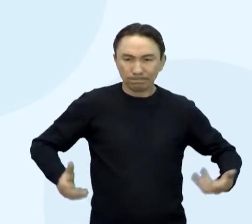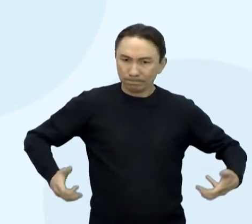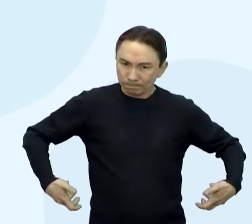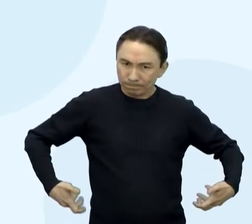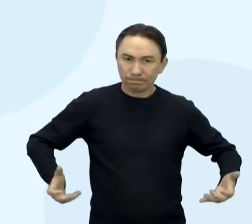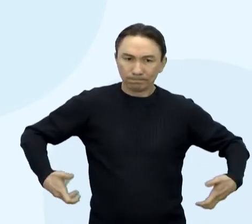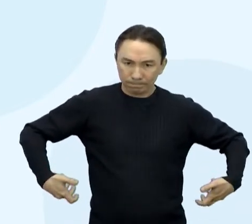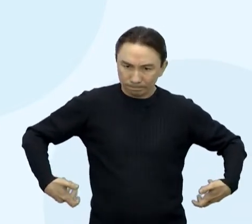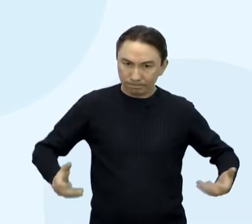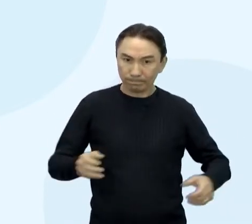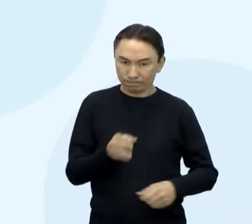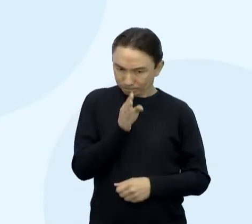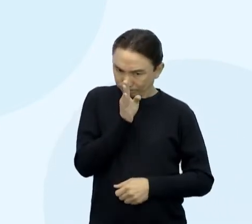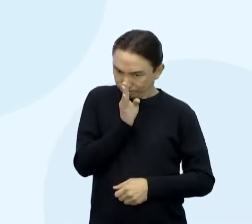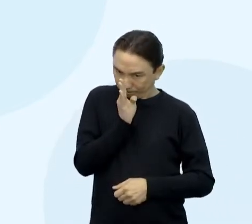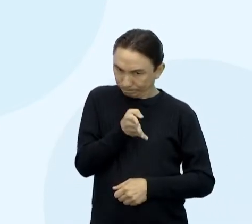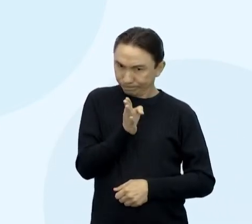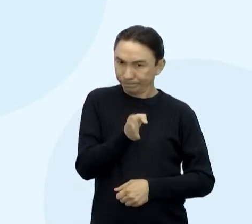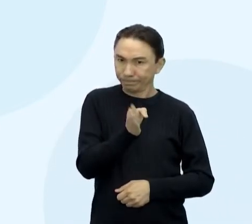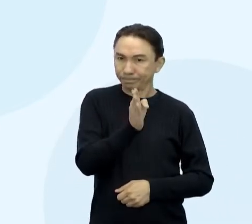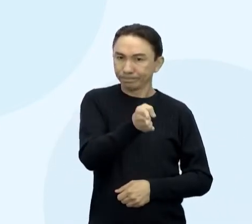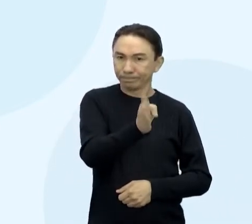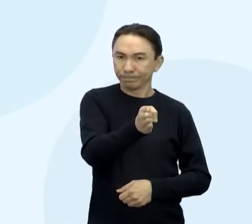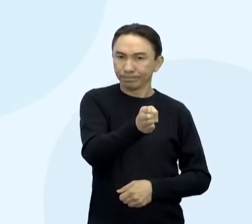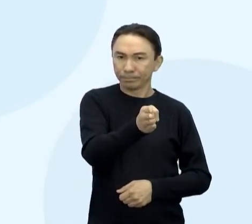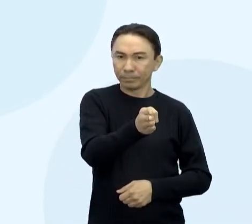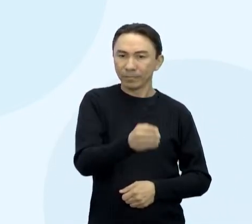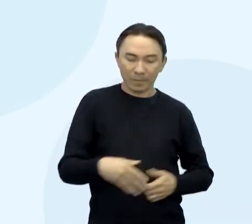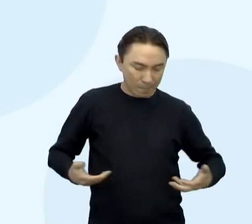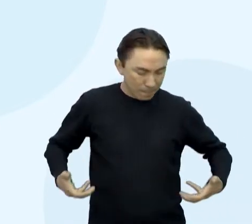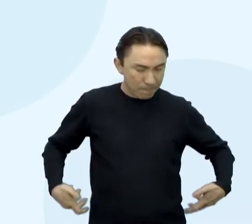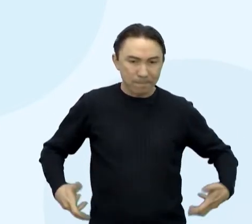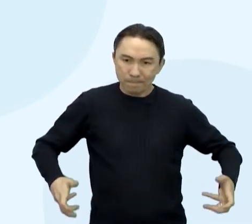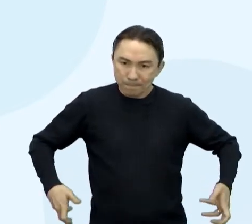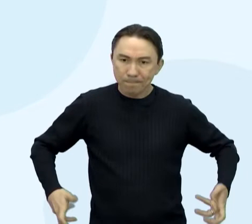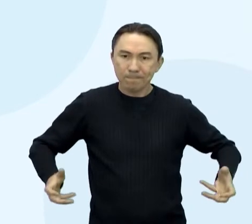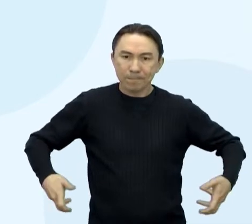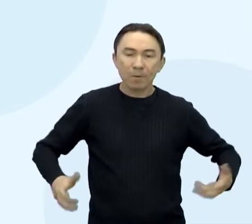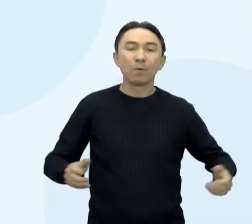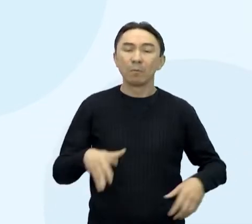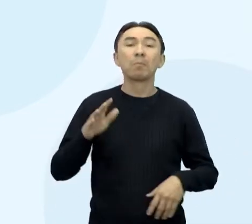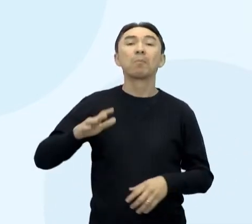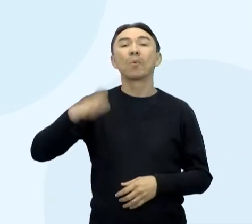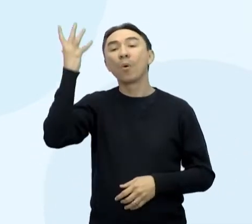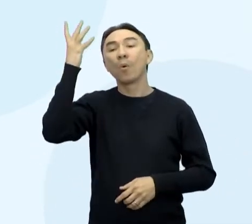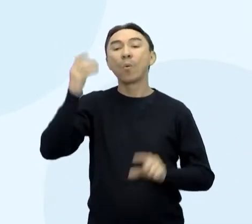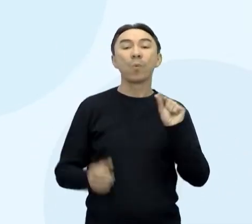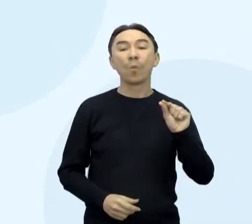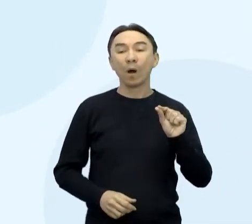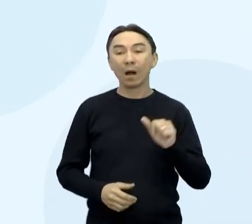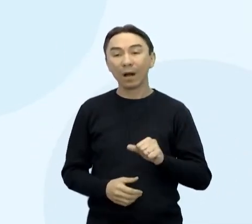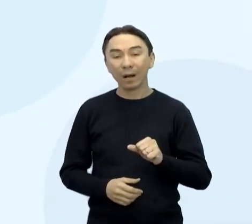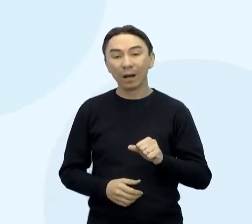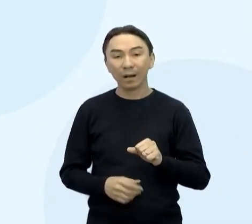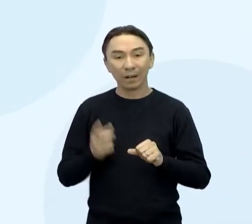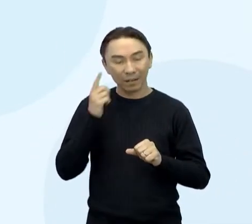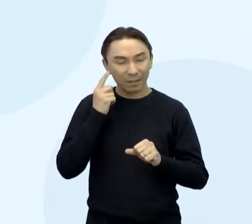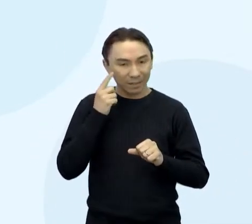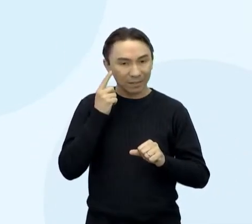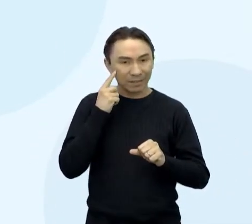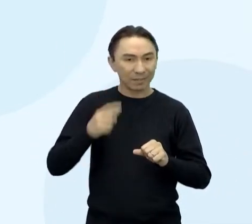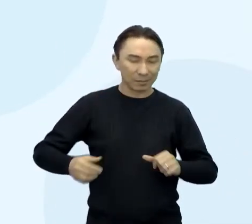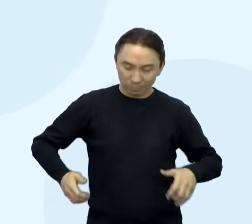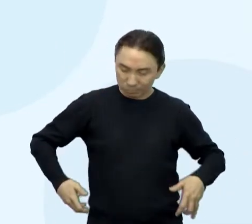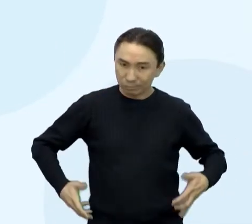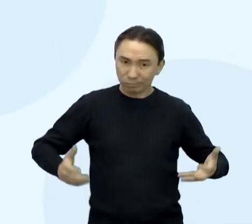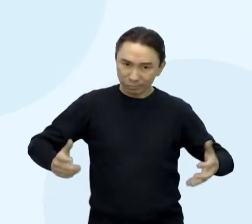Ele impulsionando aqui essa roda para frente, o que vai acontecer? Ela vai girar, quando chegar aqui no